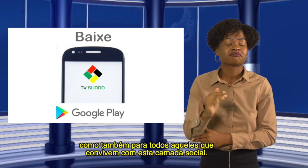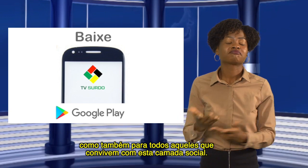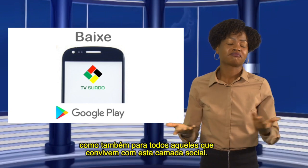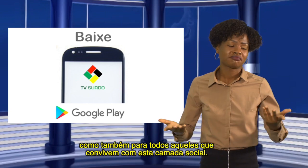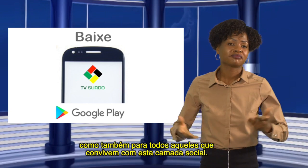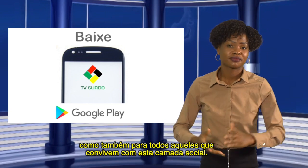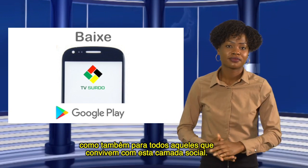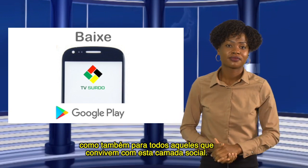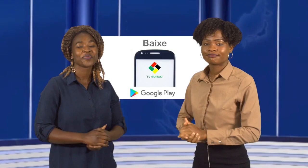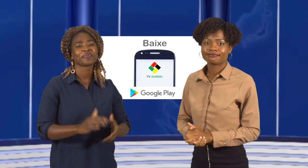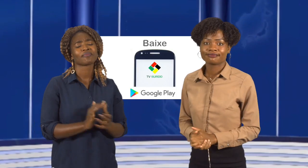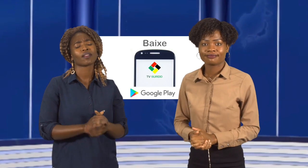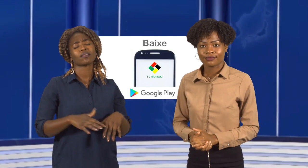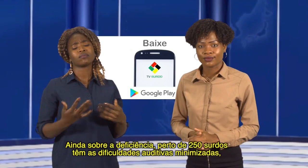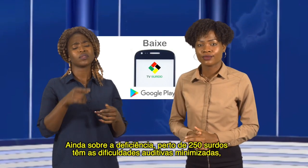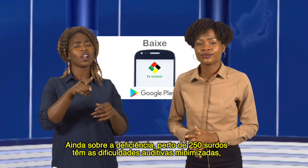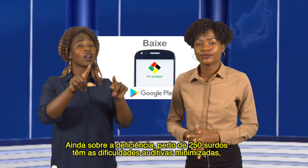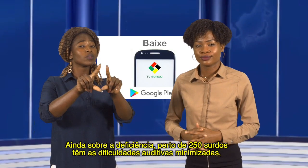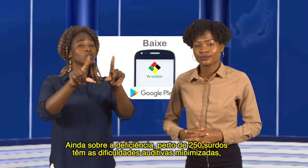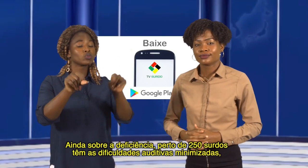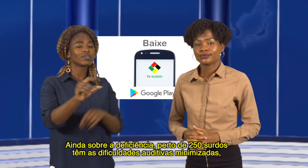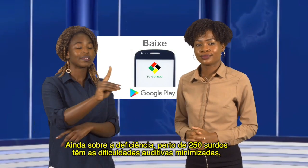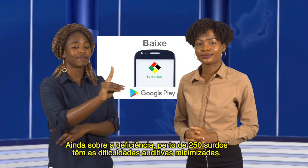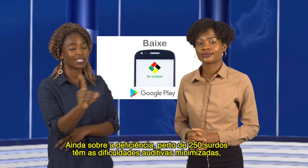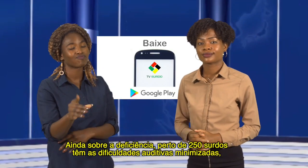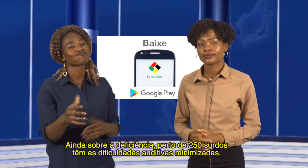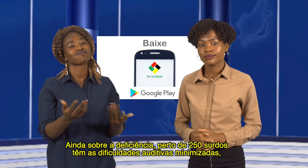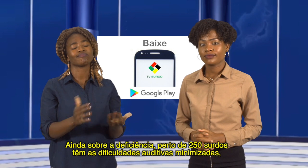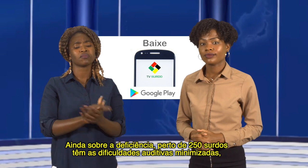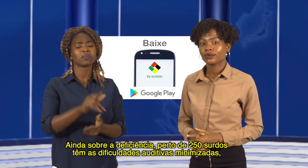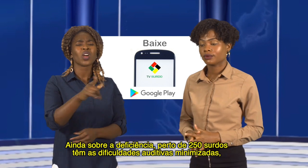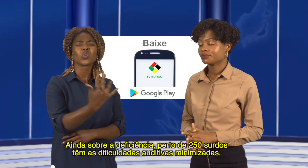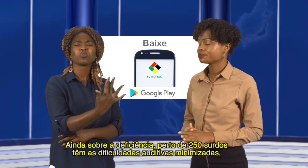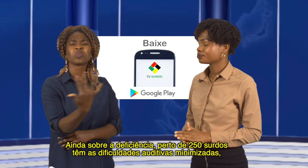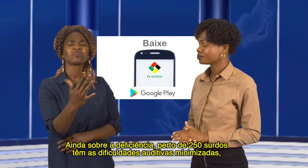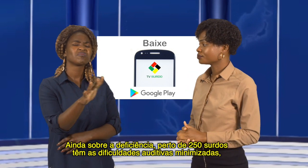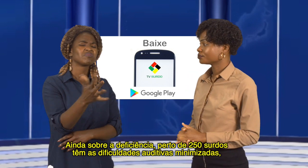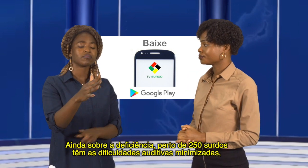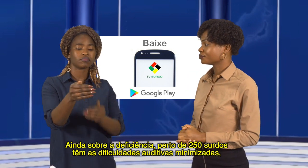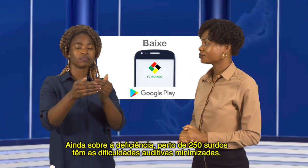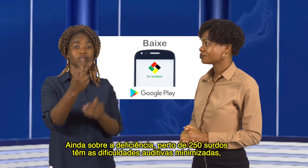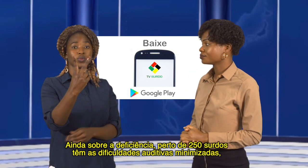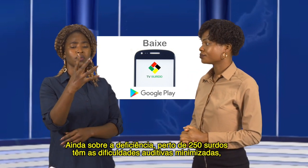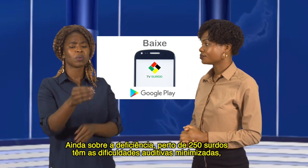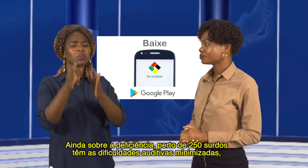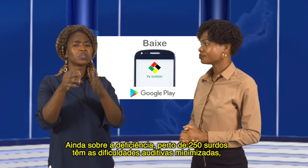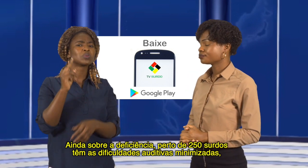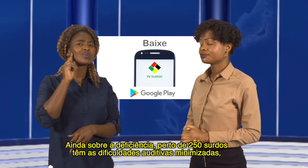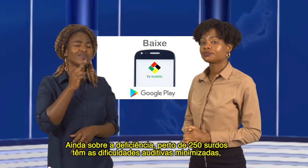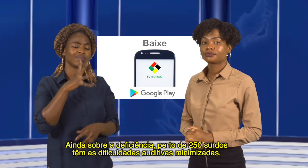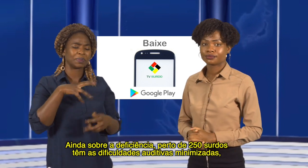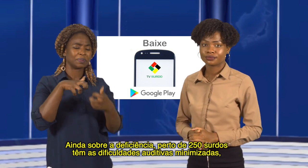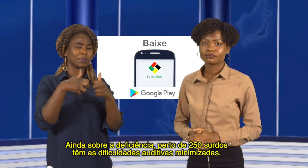que convivem com esta camada social. Ainda sobre a deficiência, perto de 250 surdos têm as dificuldades